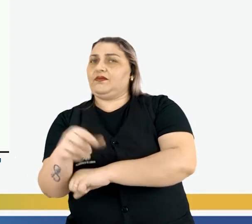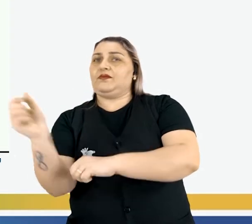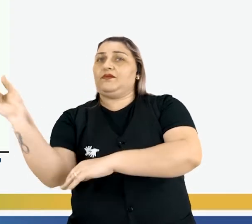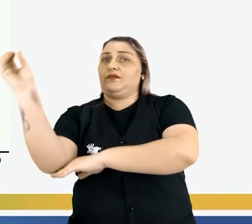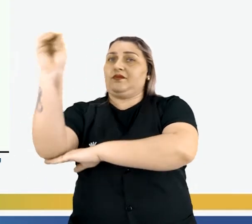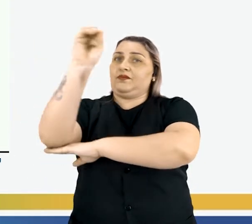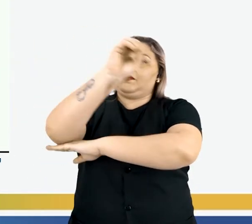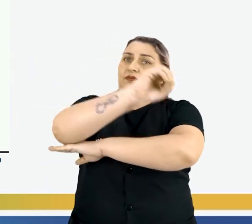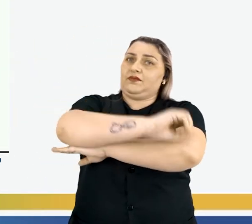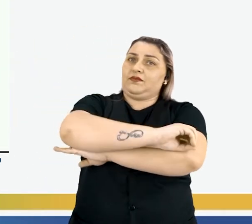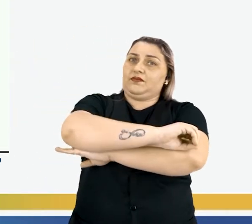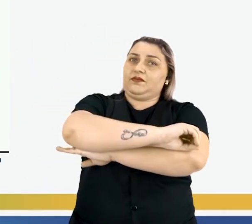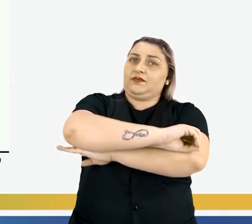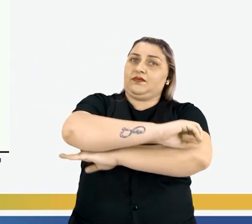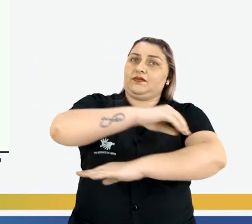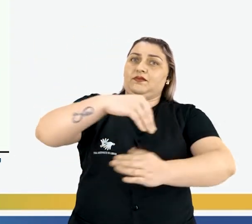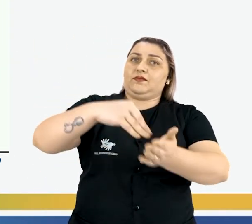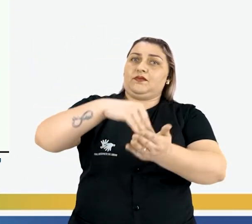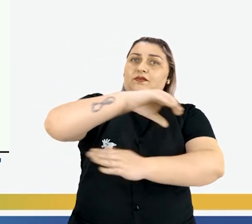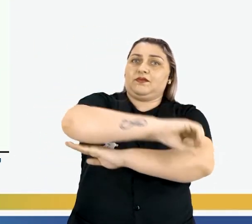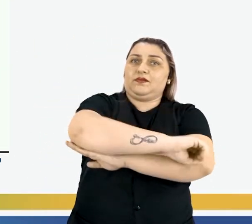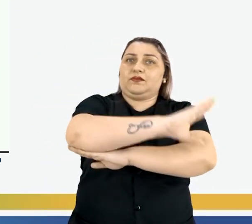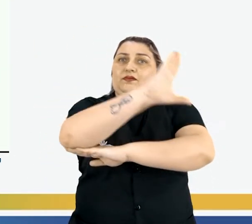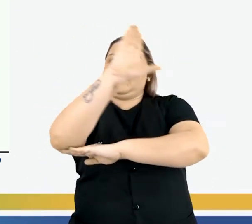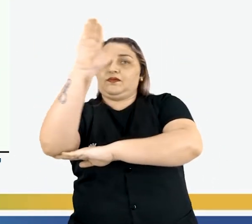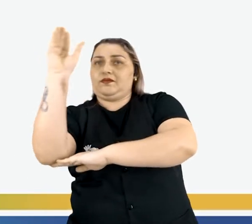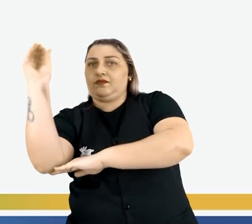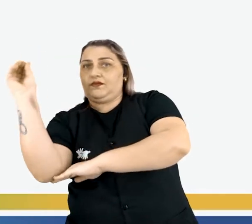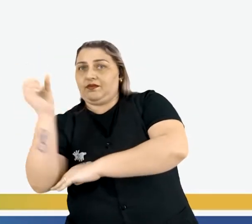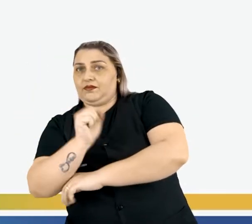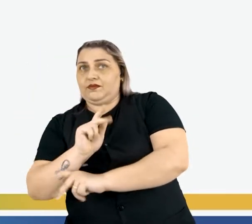do sol ao pôr do sol, ok?